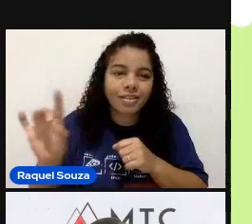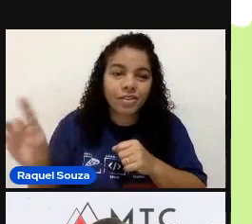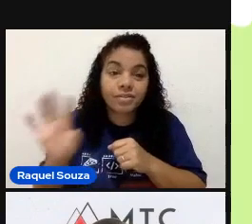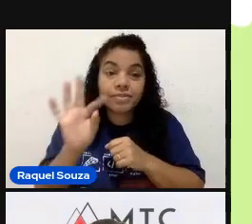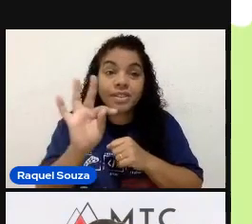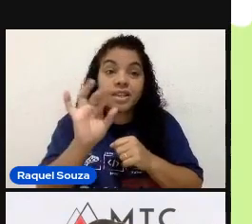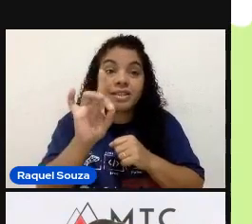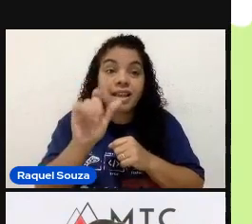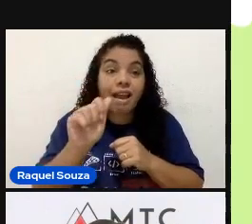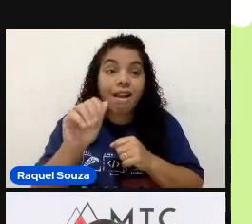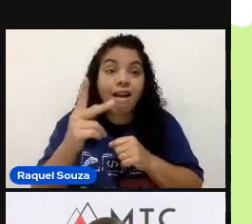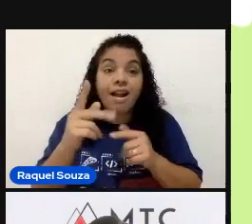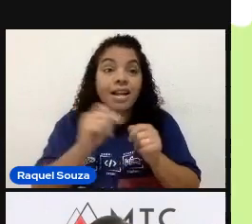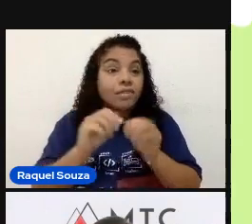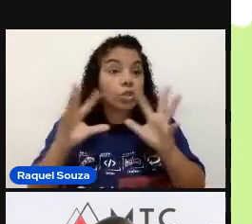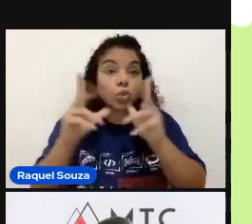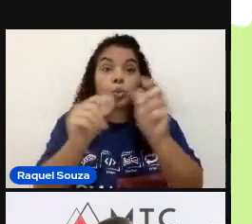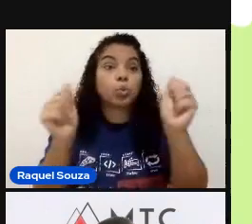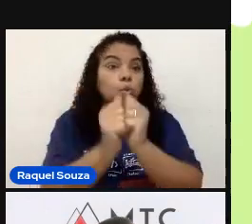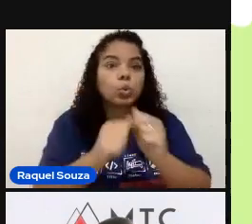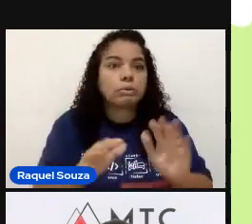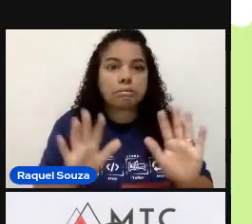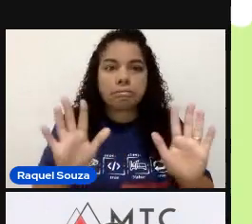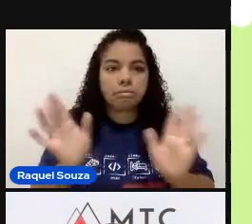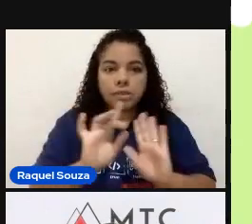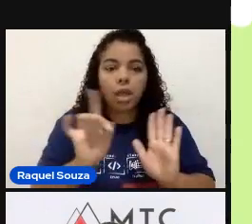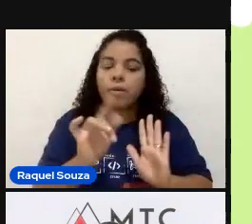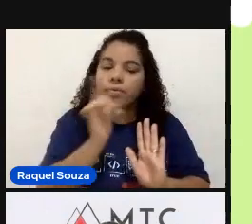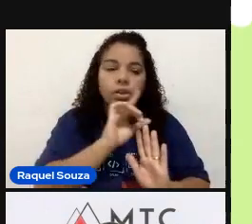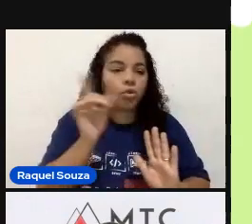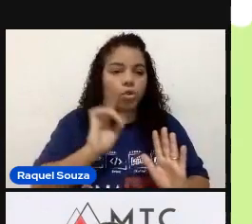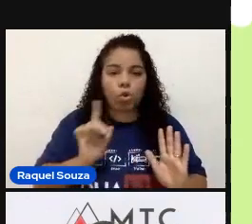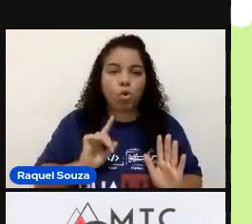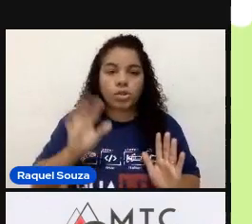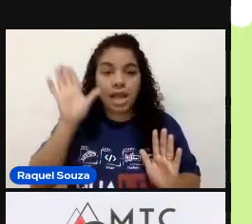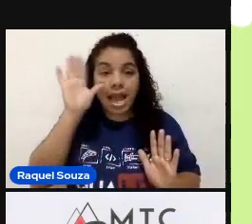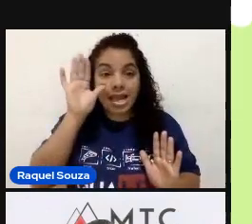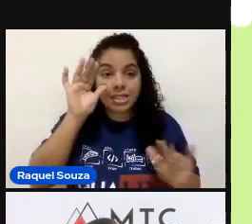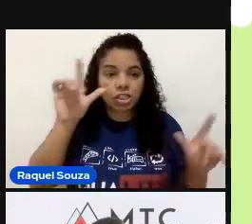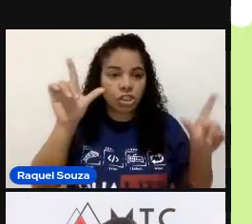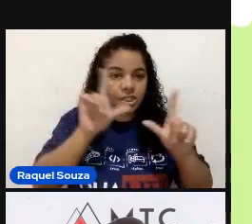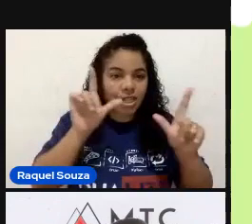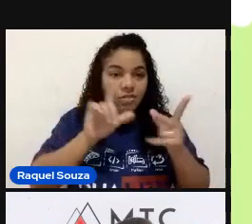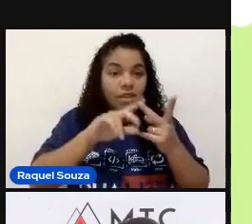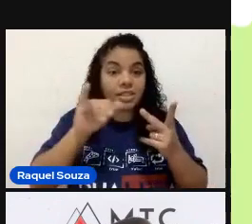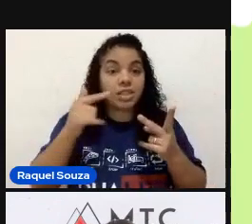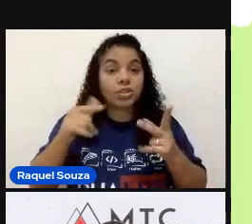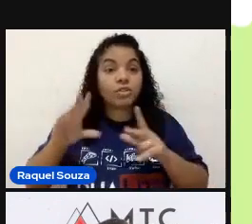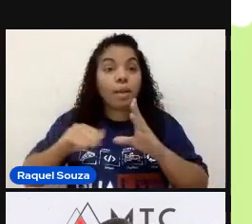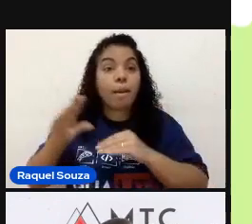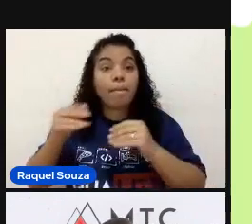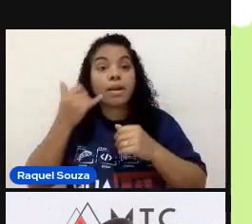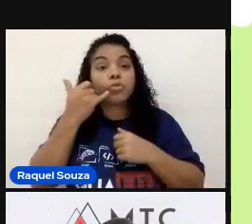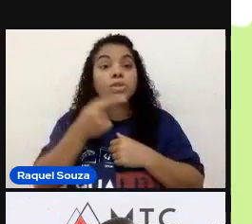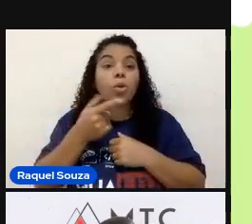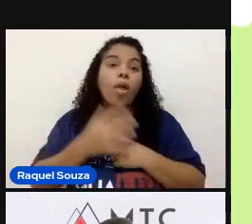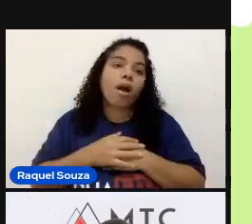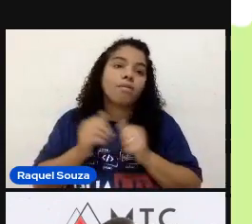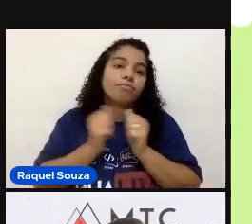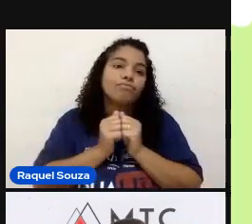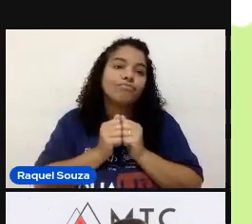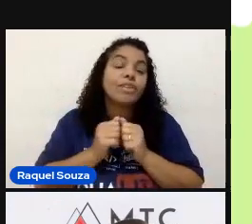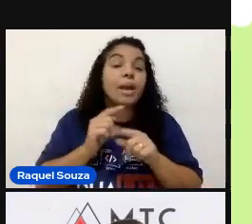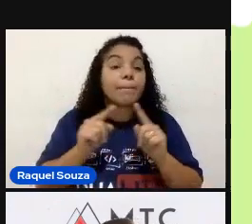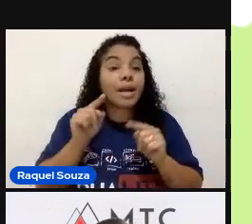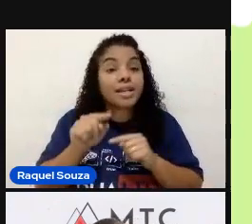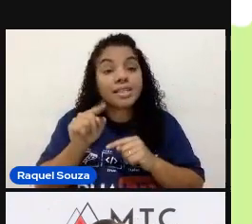fazer 3 coisas ao mesmo tempo. Eu não consigo assistir TV se eu não estiver mexendo no celular. Mas isso